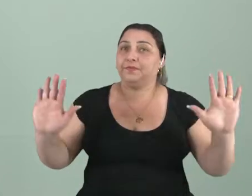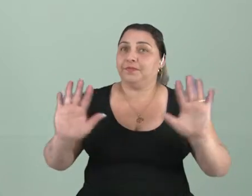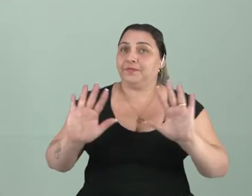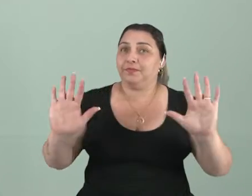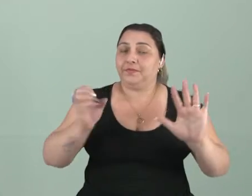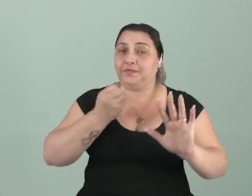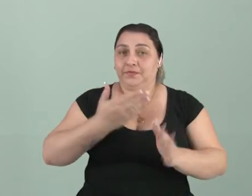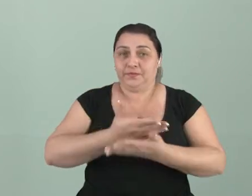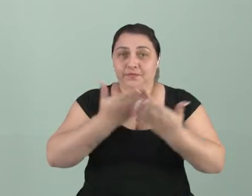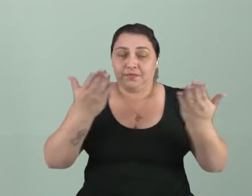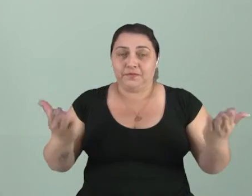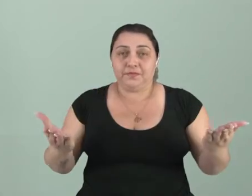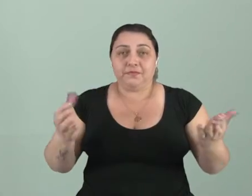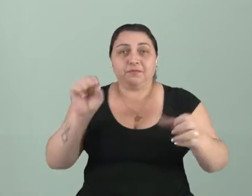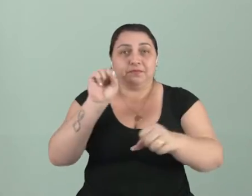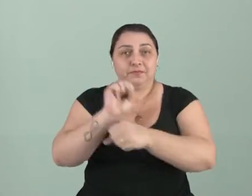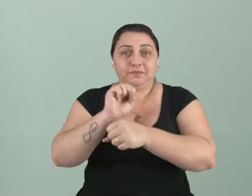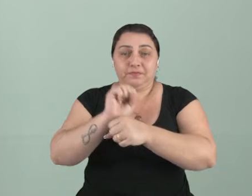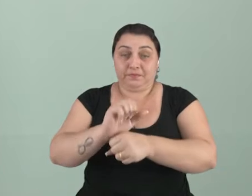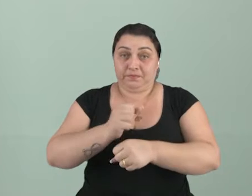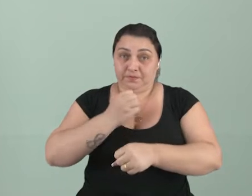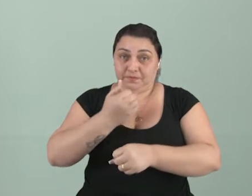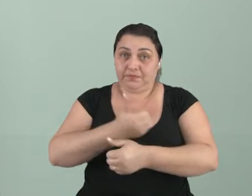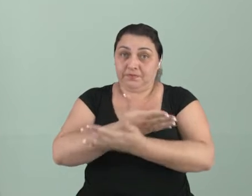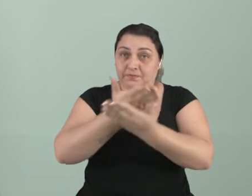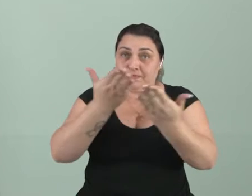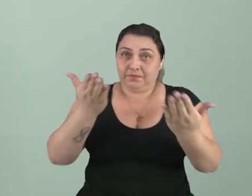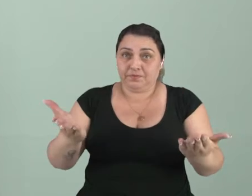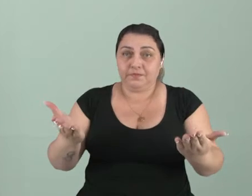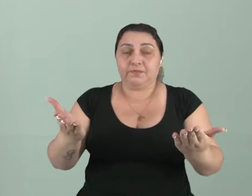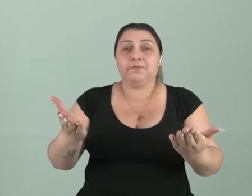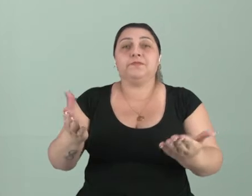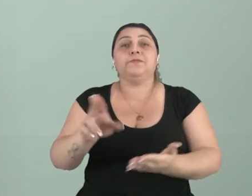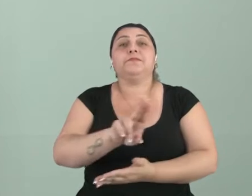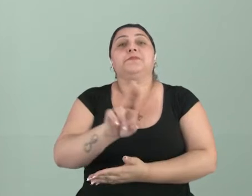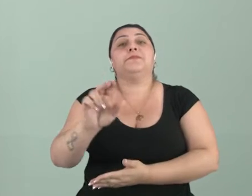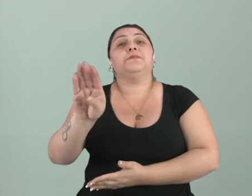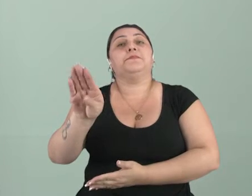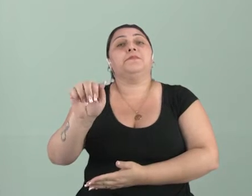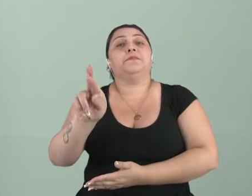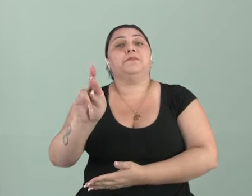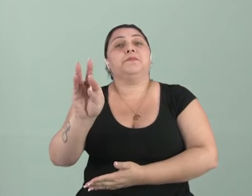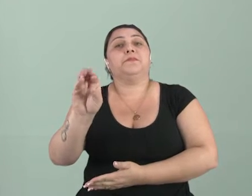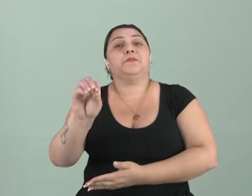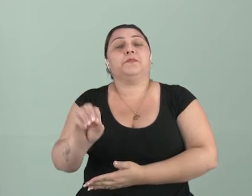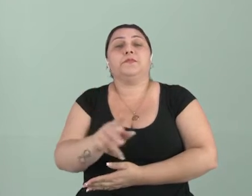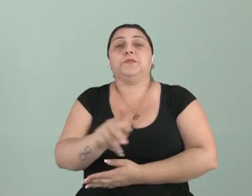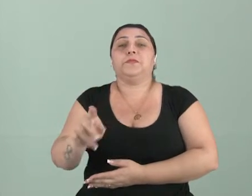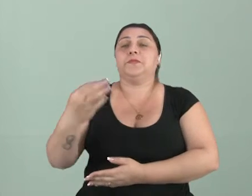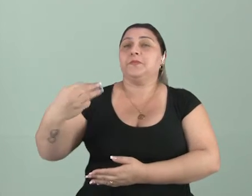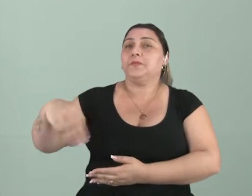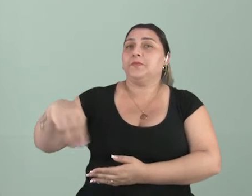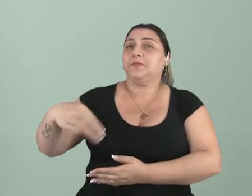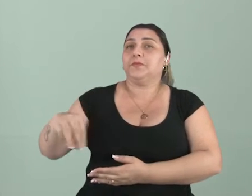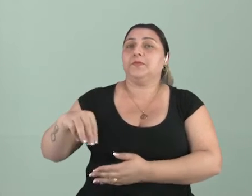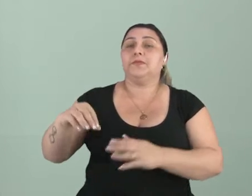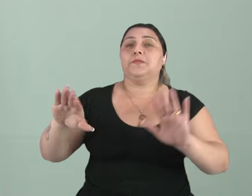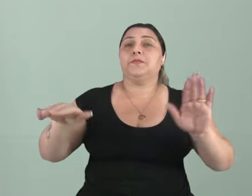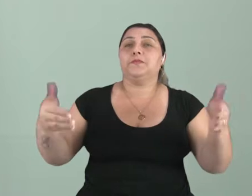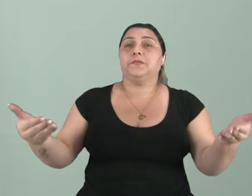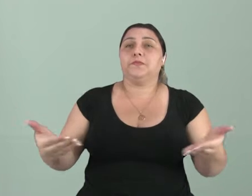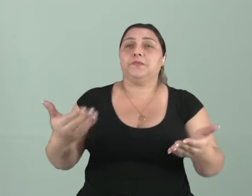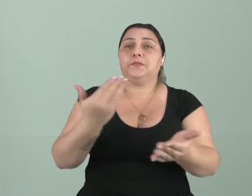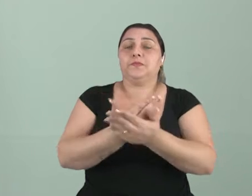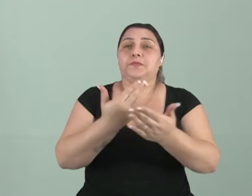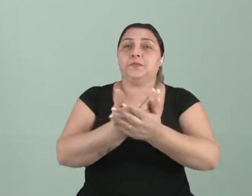Olá pessoal, tudo bem? Eu espero que esteja tudo bem com vocês. Meu nome é Bartô, professor de matemática, e o nosso tema da